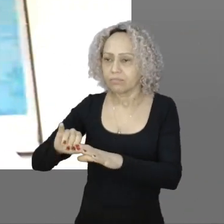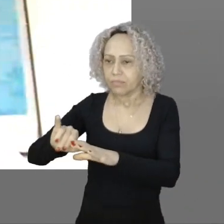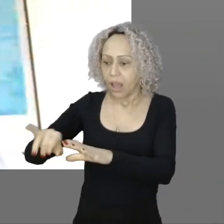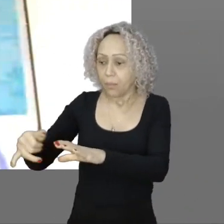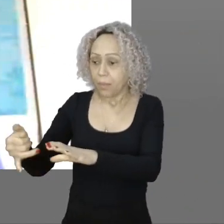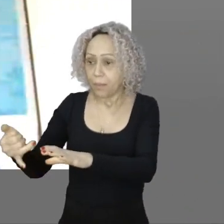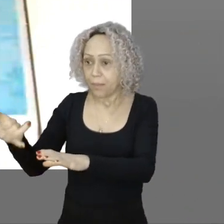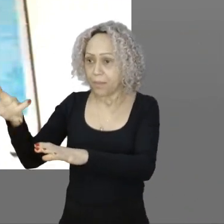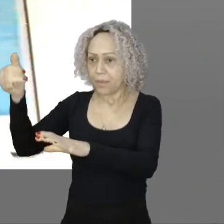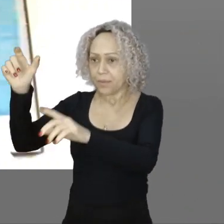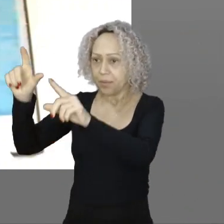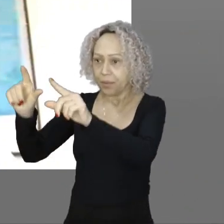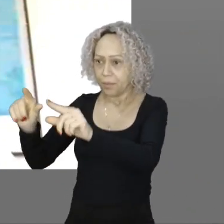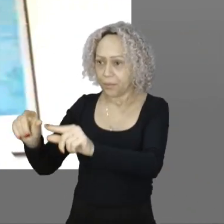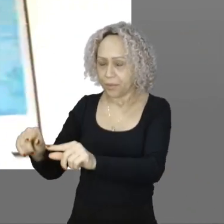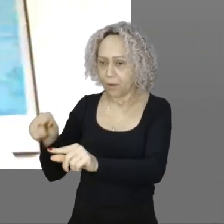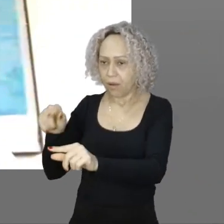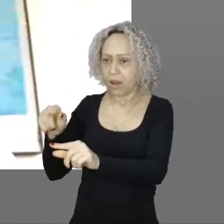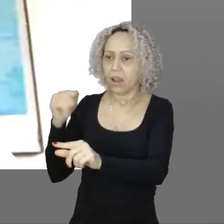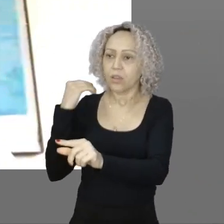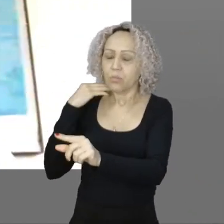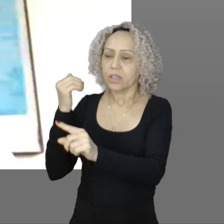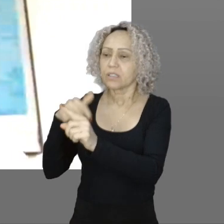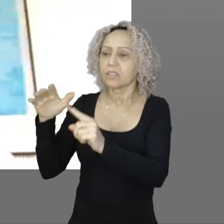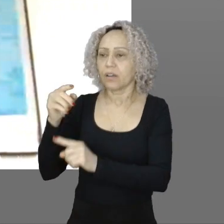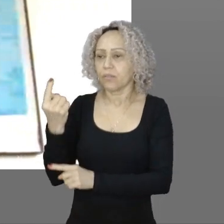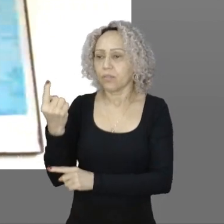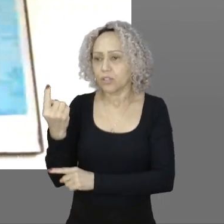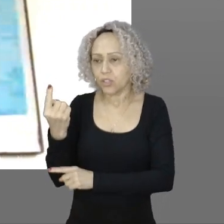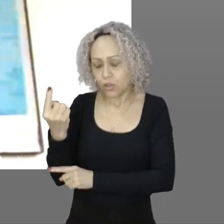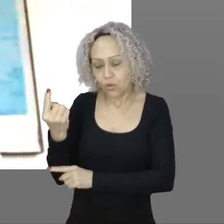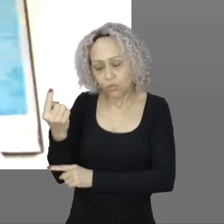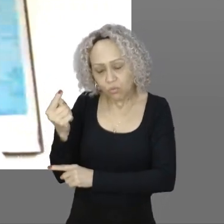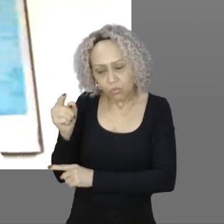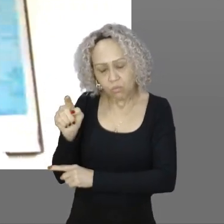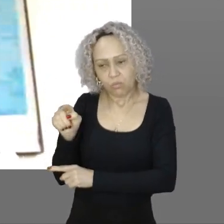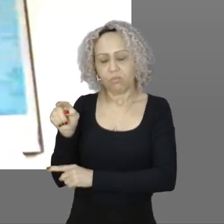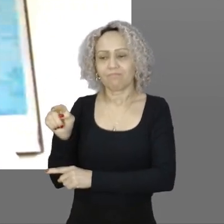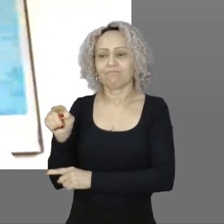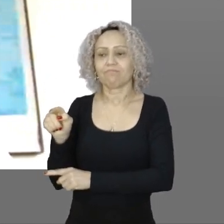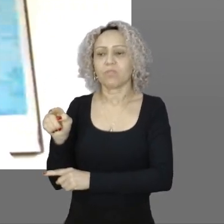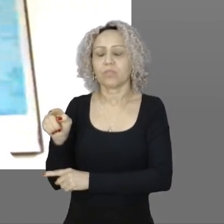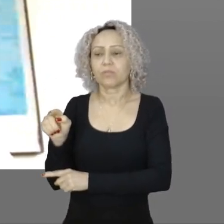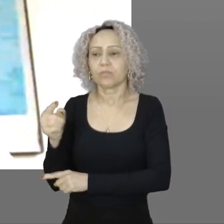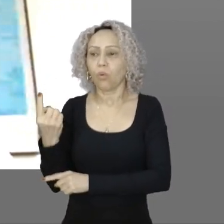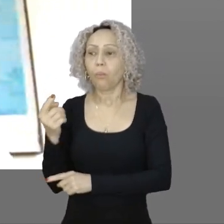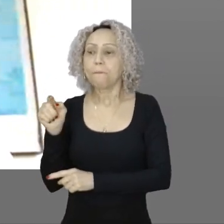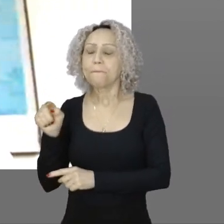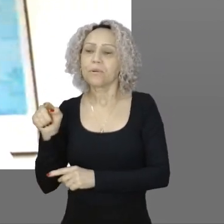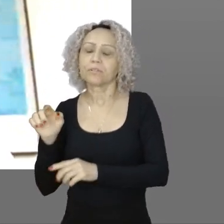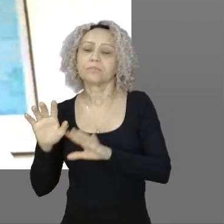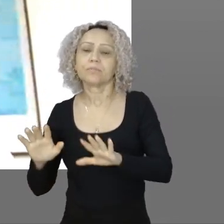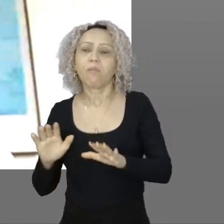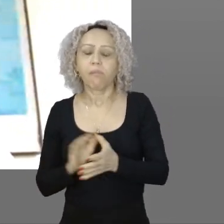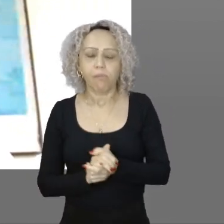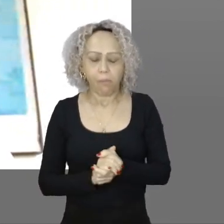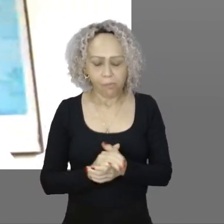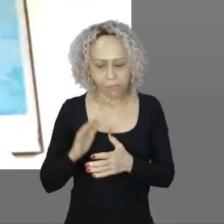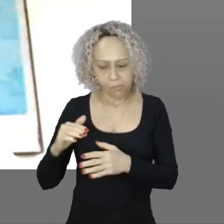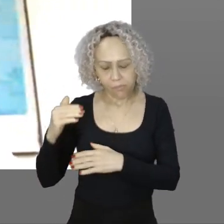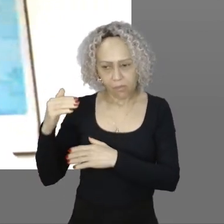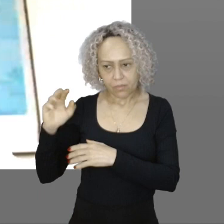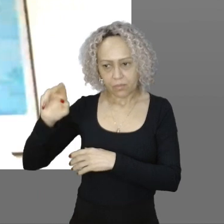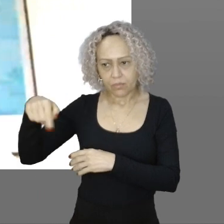que numa próxima reunião do Copom caia mais 1 ponto percentual e isso também vai abrir um caminho maior, né,